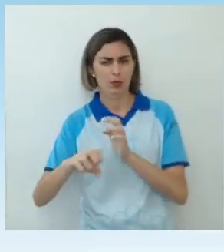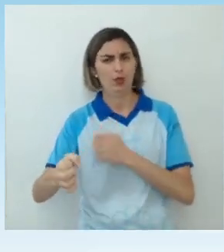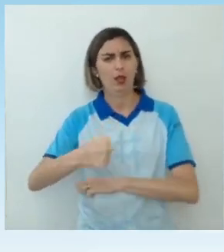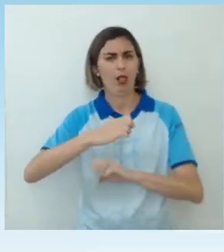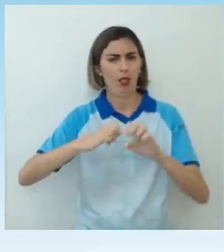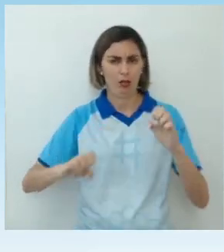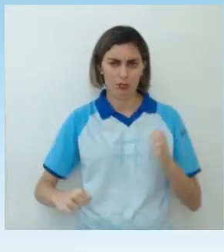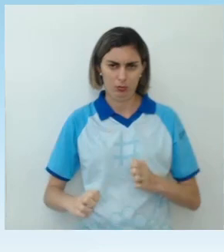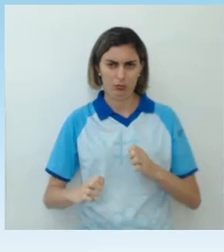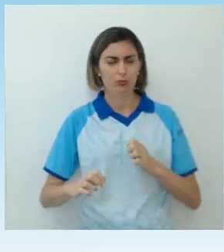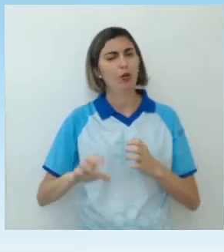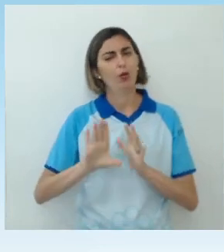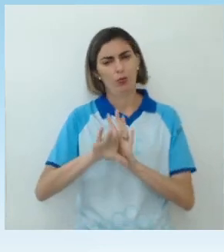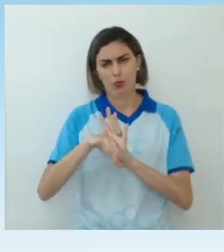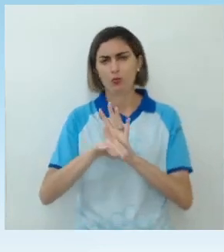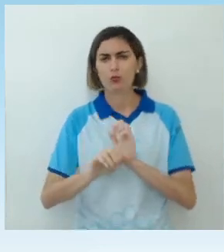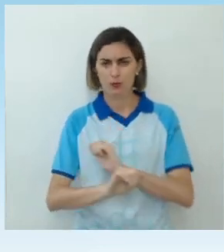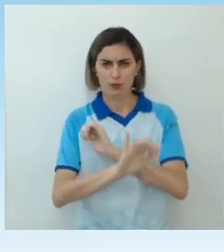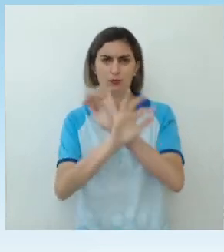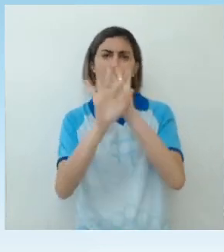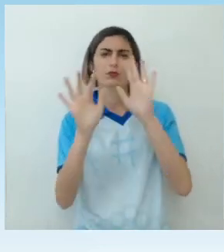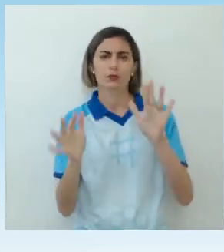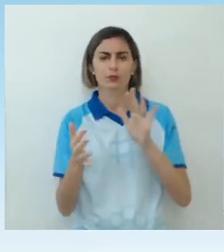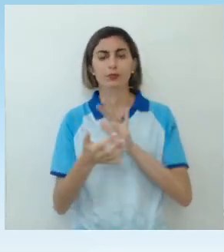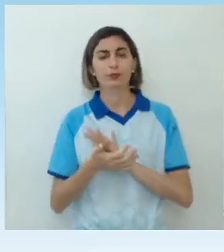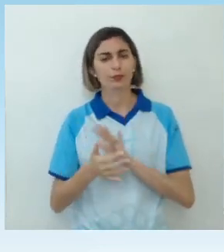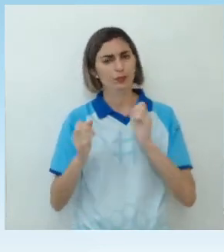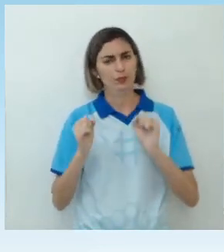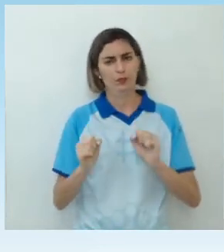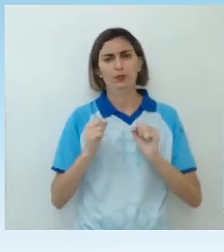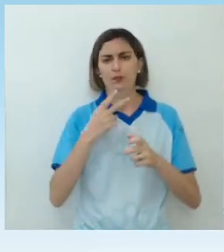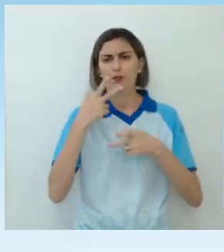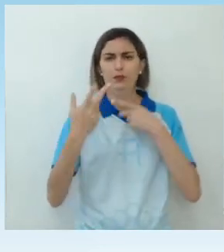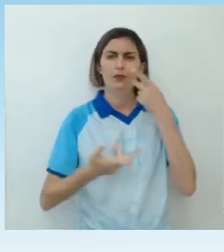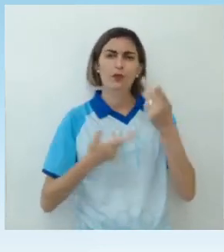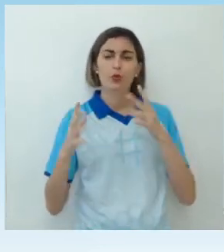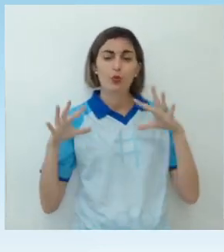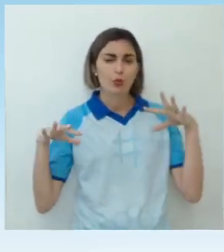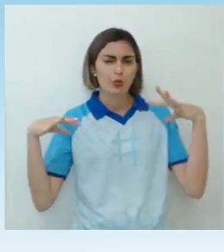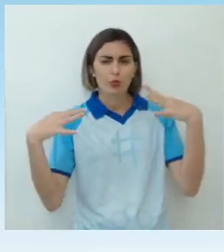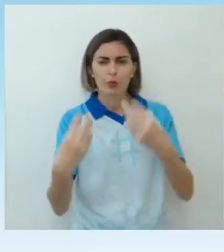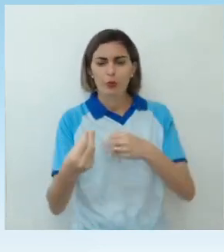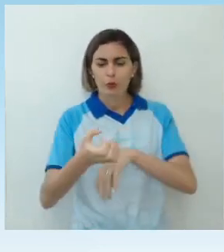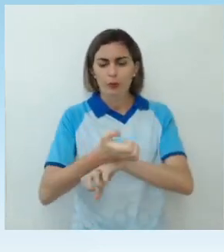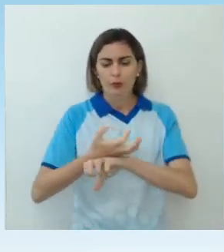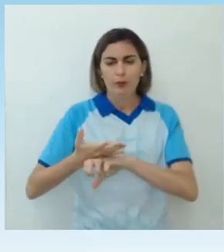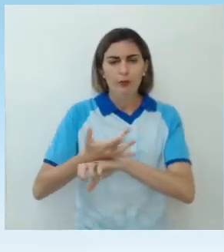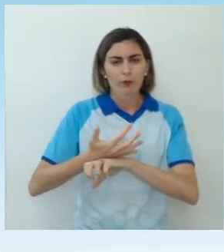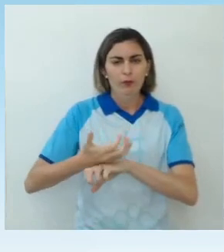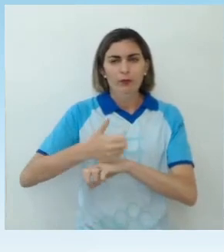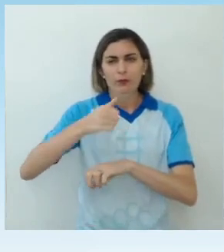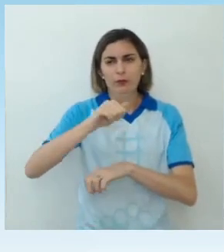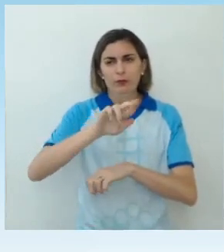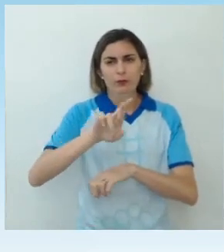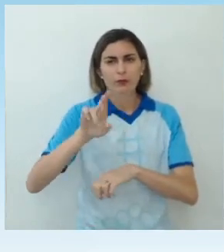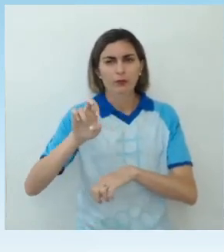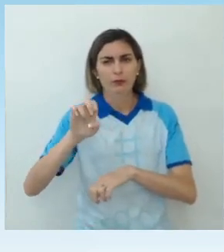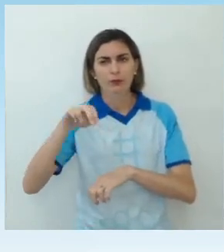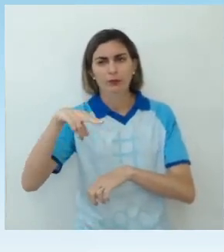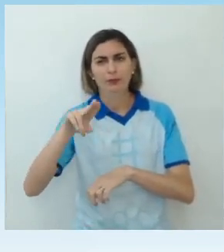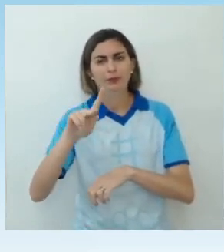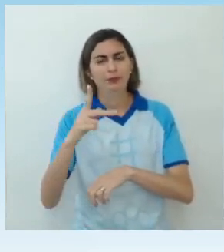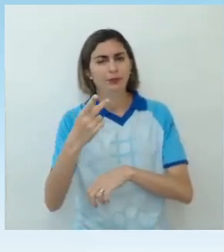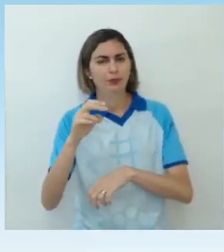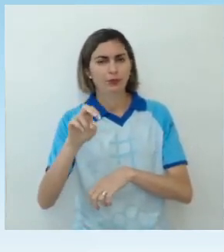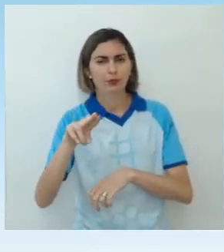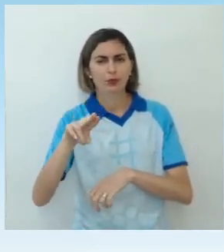elétrons. Então é um conceito aí muito mais amplo. Então a gente pode dizer que todo ácido de arrênios, por exemplo, imagina um ácido de